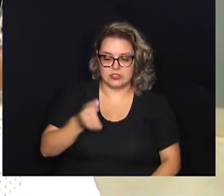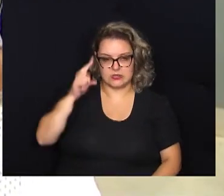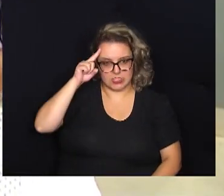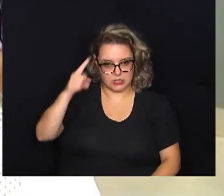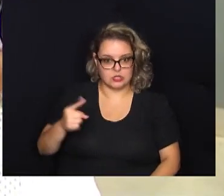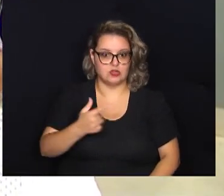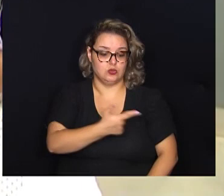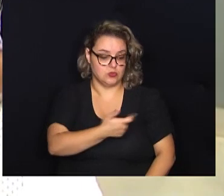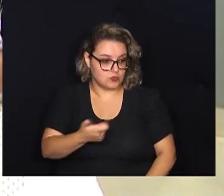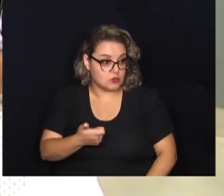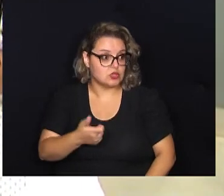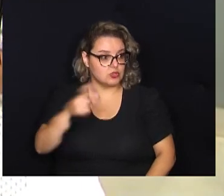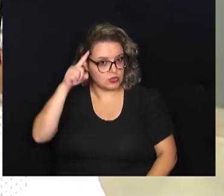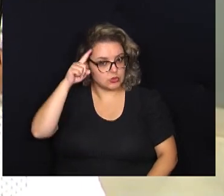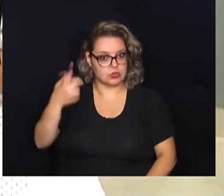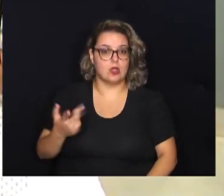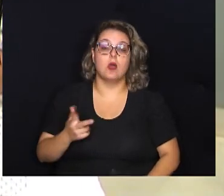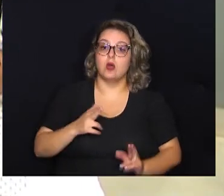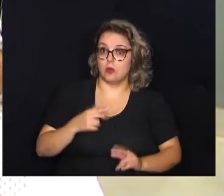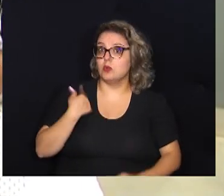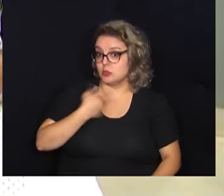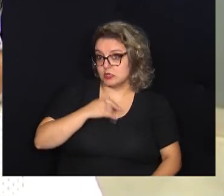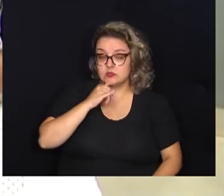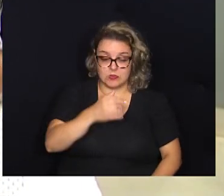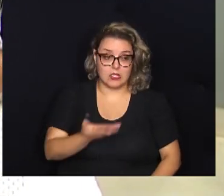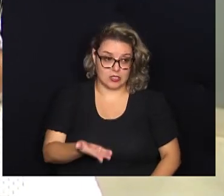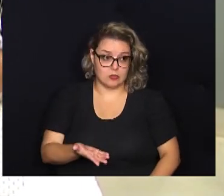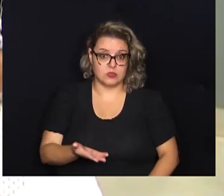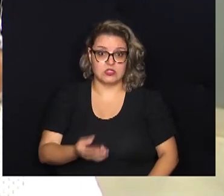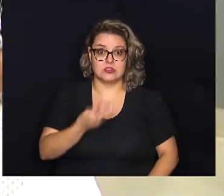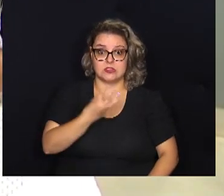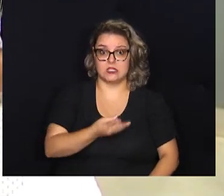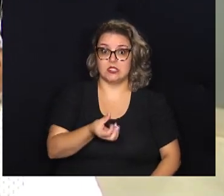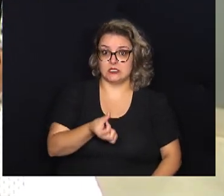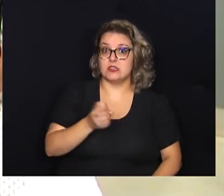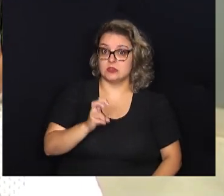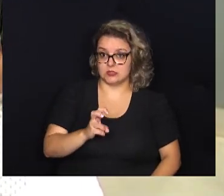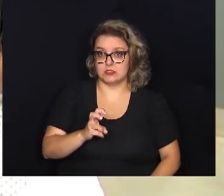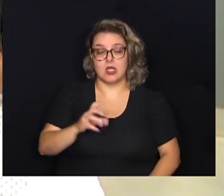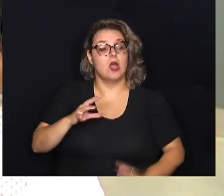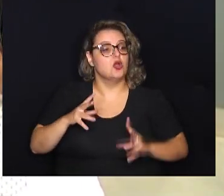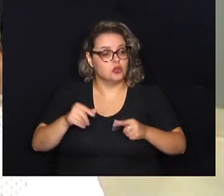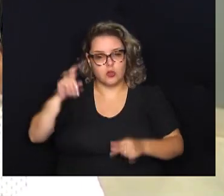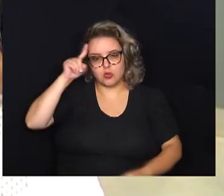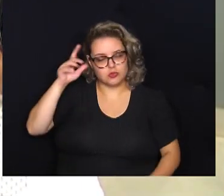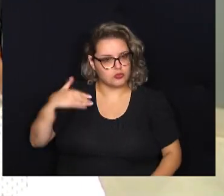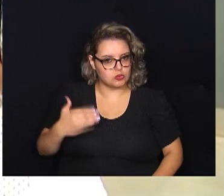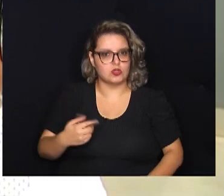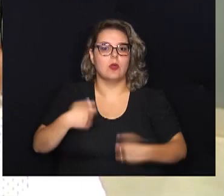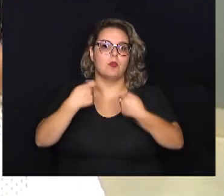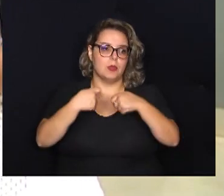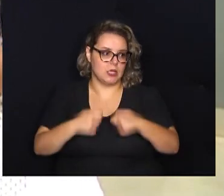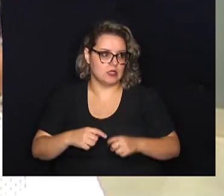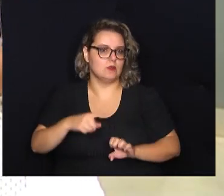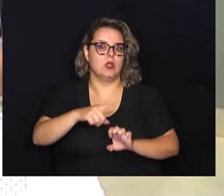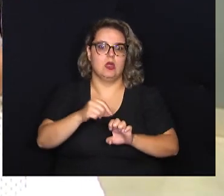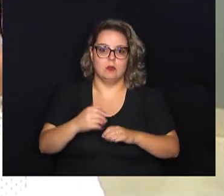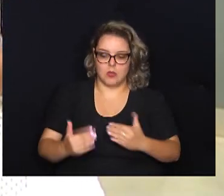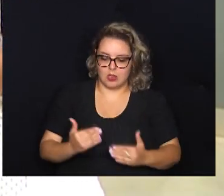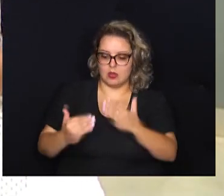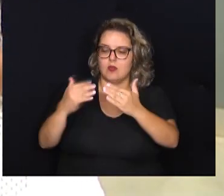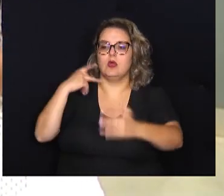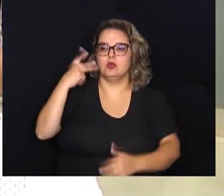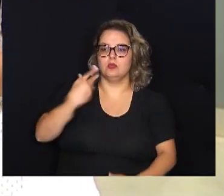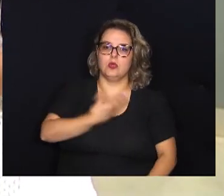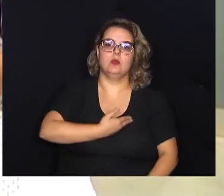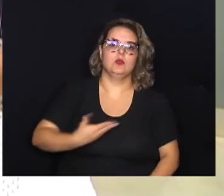21 dias, como nós falamos, 365 dias. Todos os dias nós precisamos empreender políticas cada vez mais